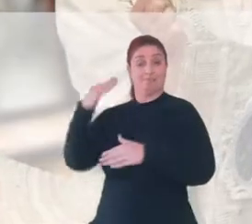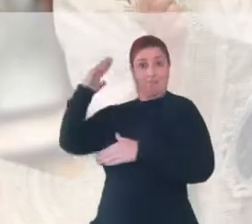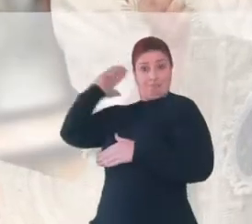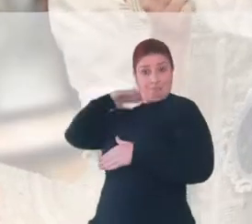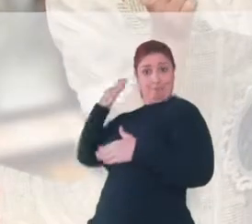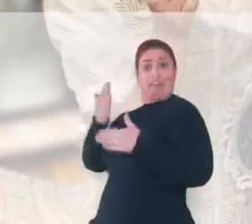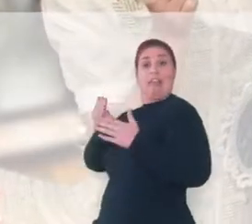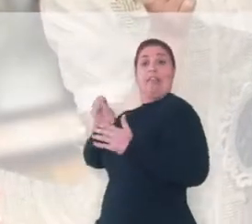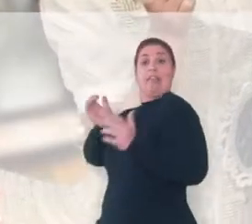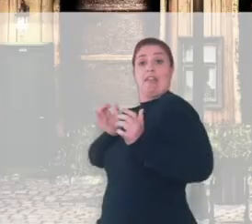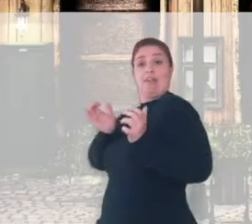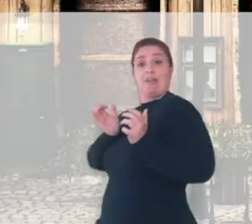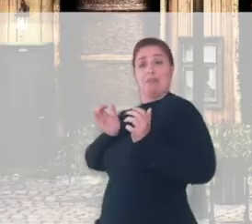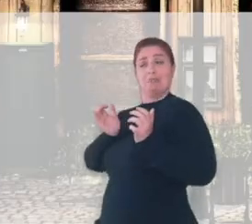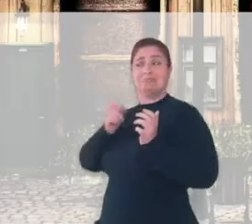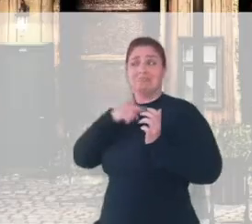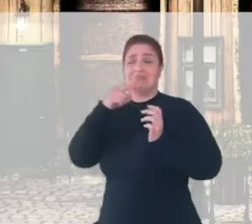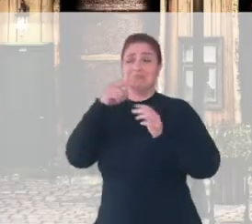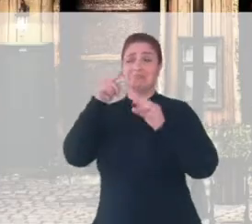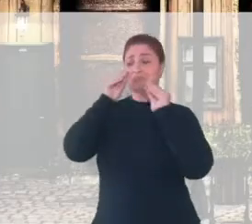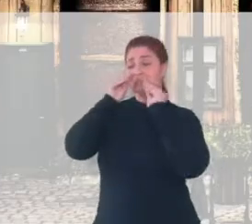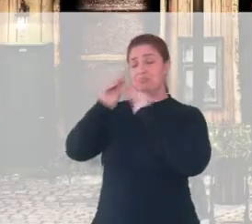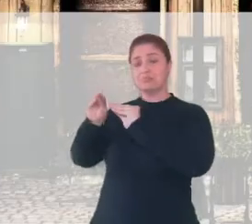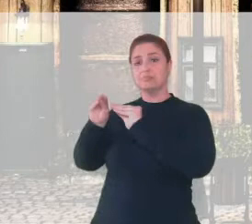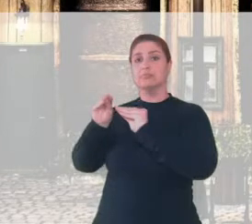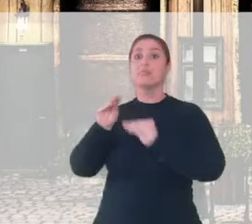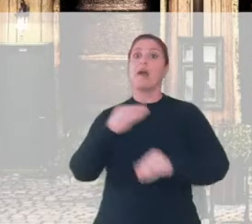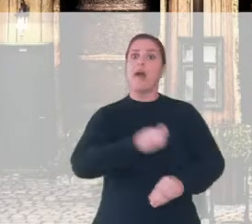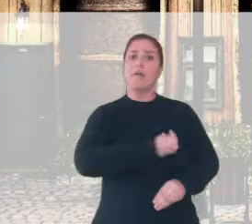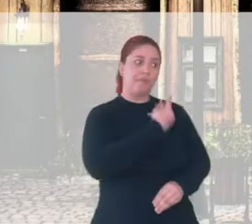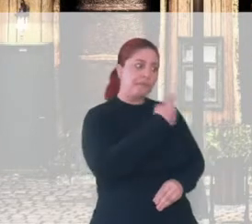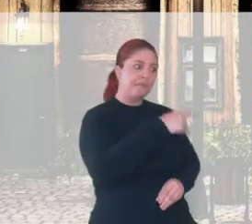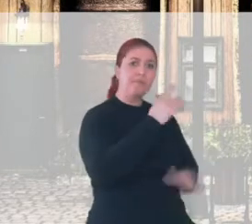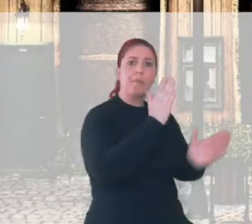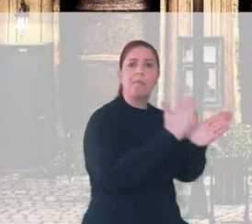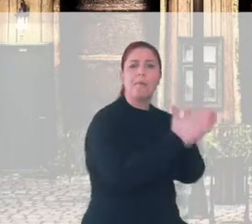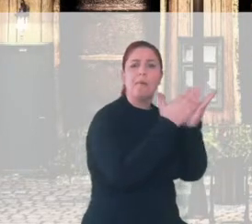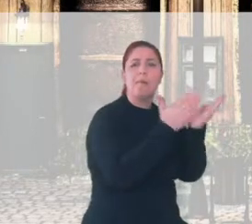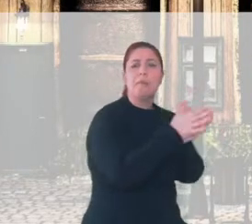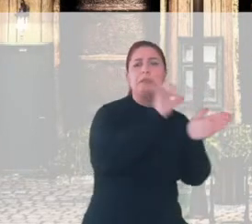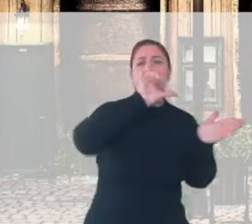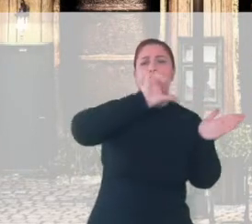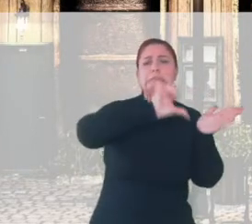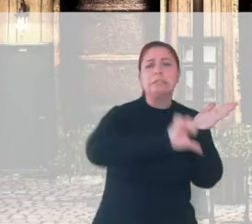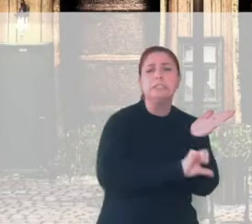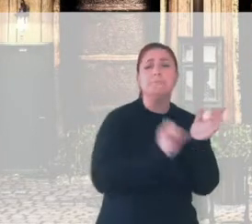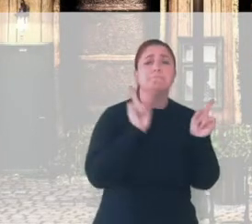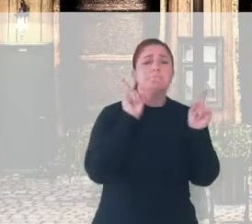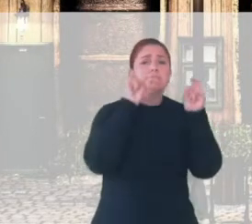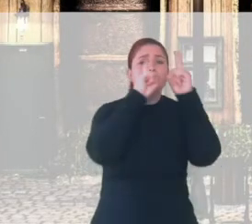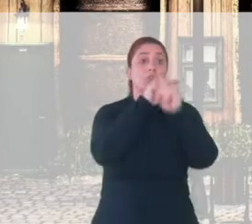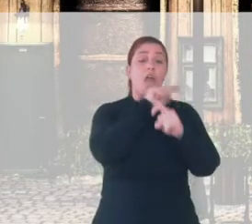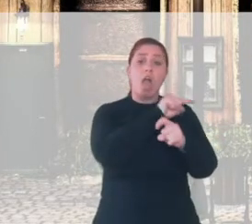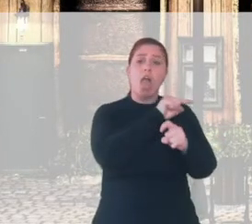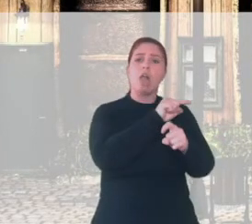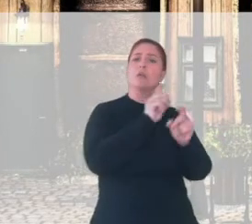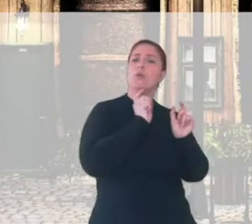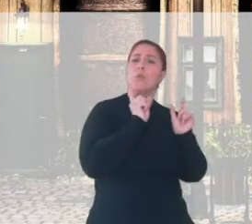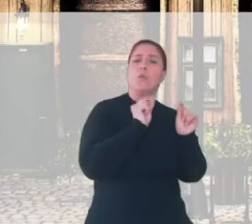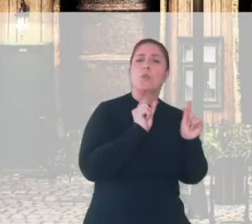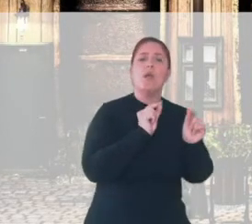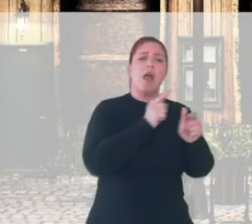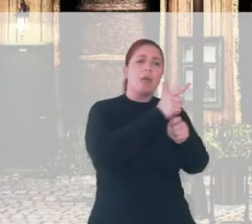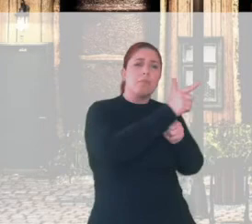ninguém reparava. A vida do pobre ia de mal a pior. Ele era caçador e há muito tempo não conseguia